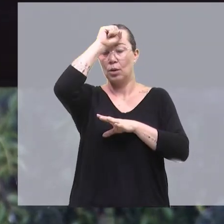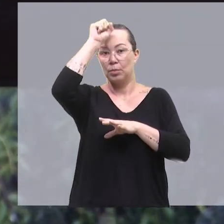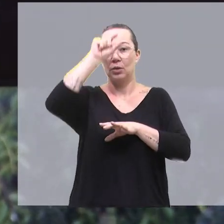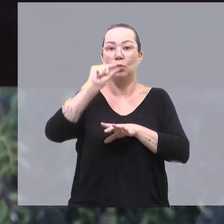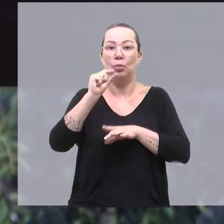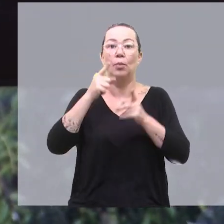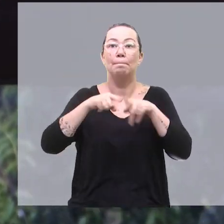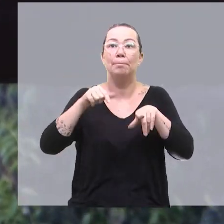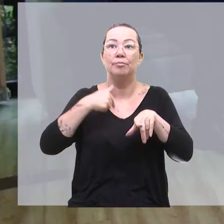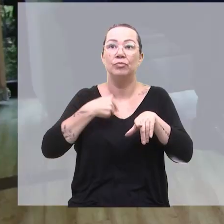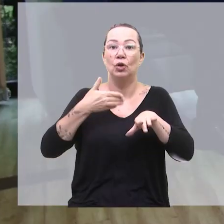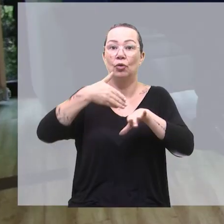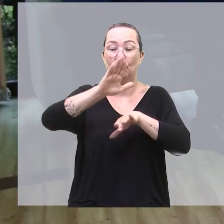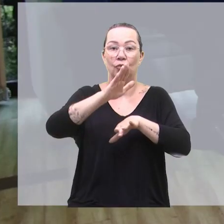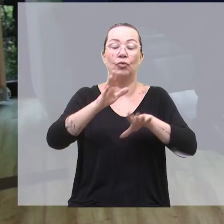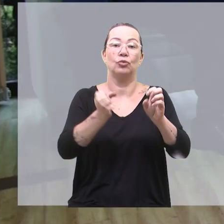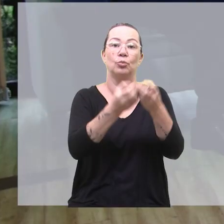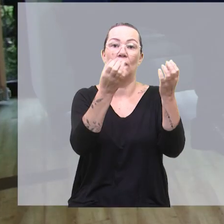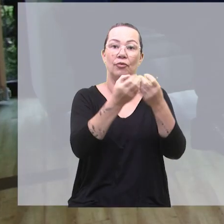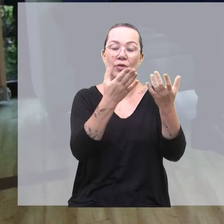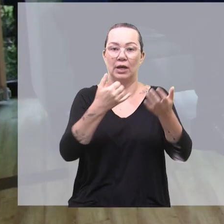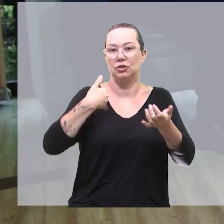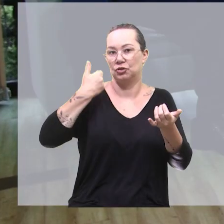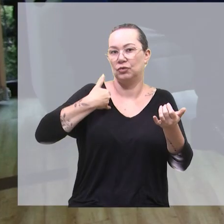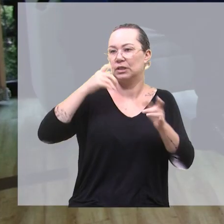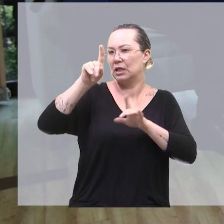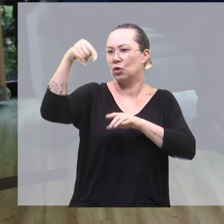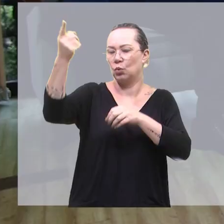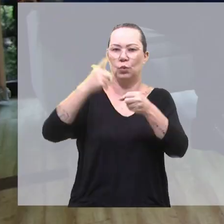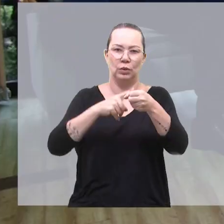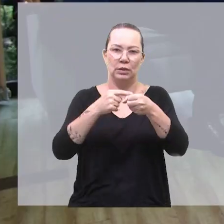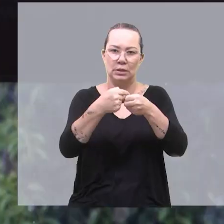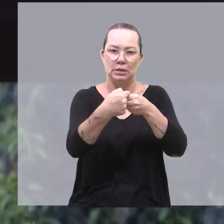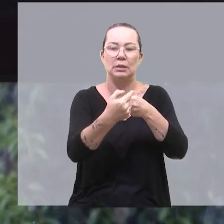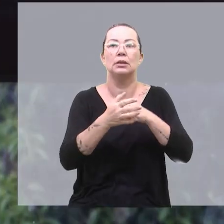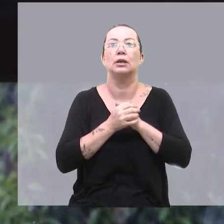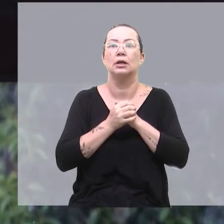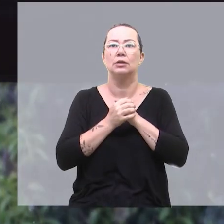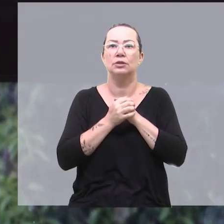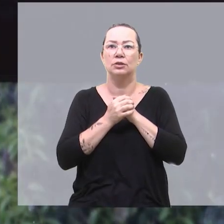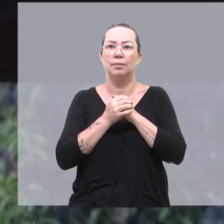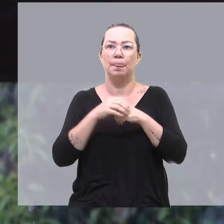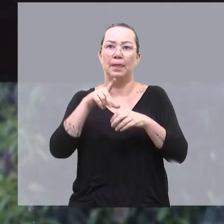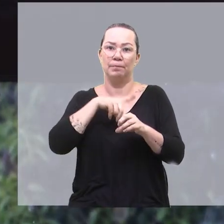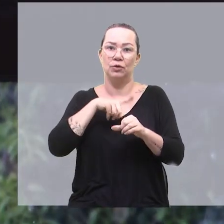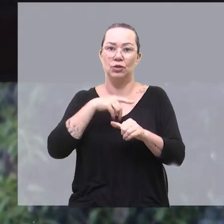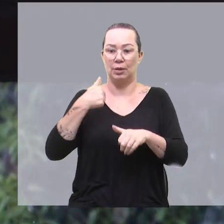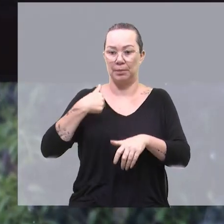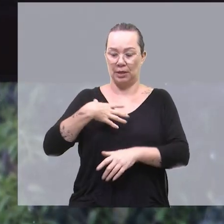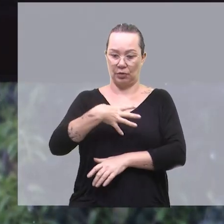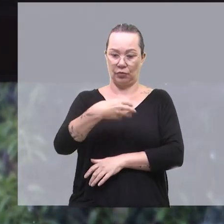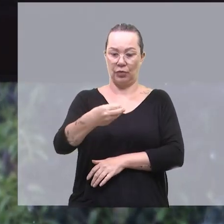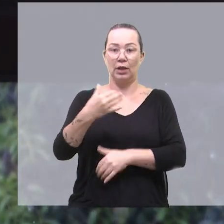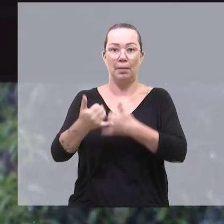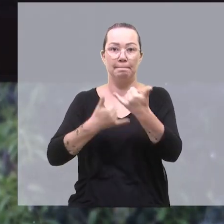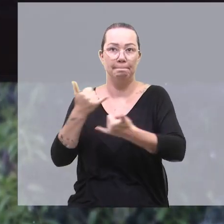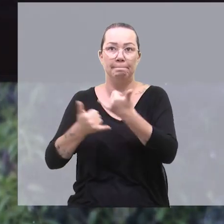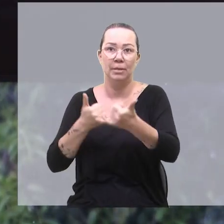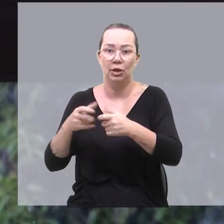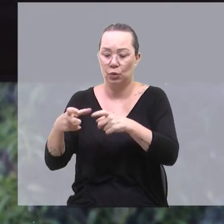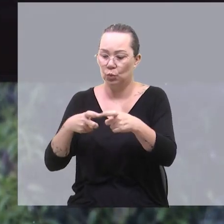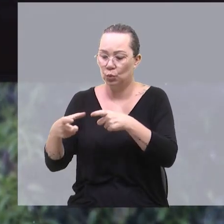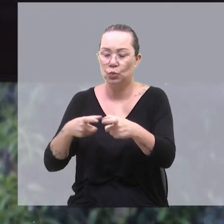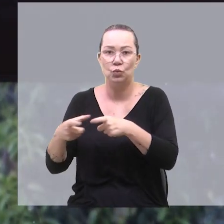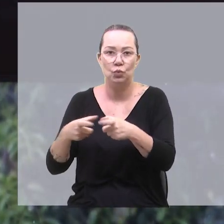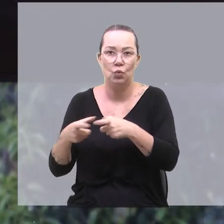um pouco disso. Mas eu fui numa festa de aniversário em outra cidade e aí tinha a Martina, minha menina, estava brincando